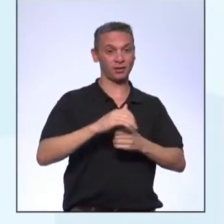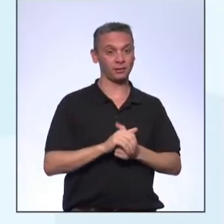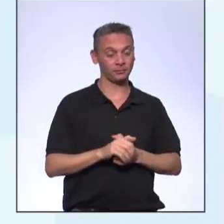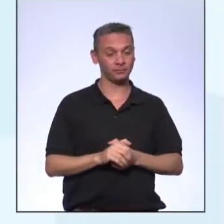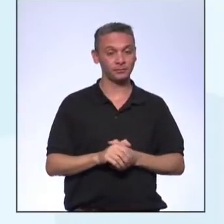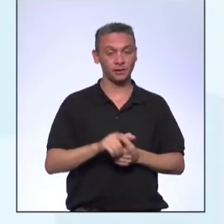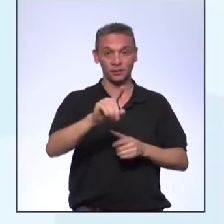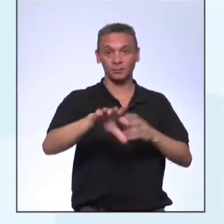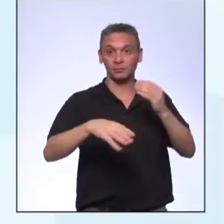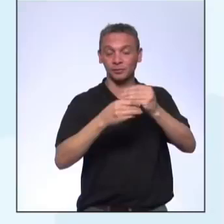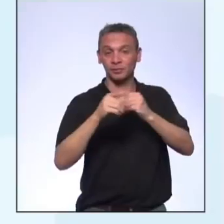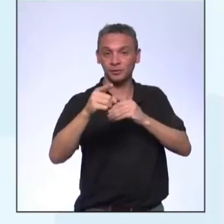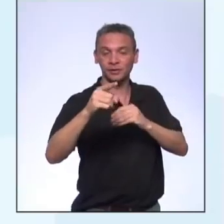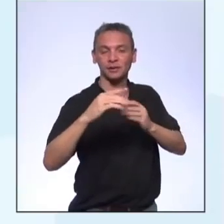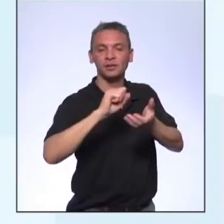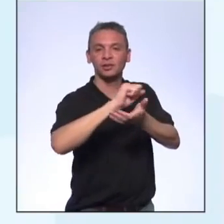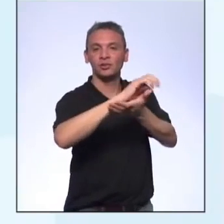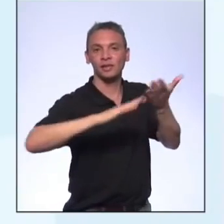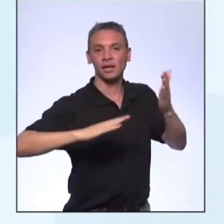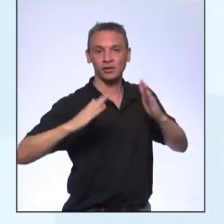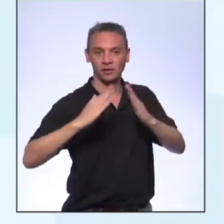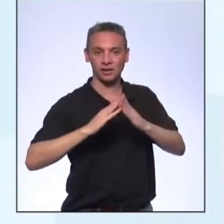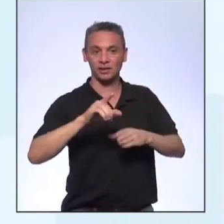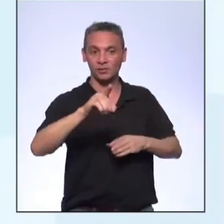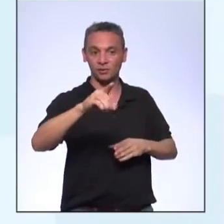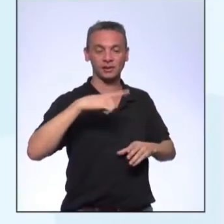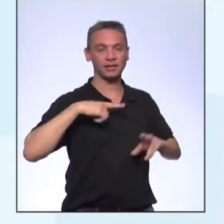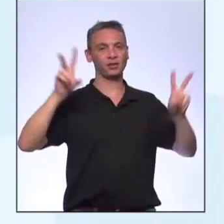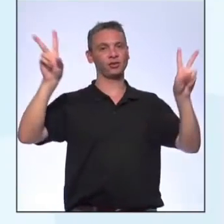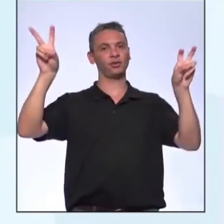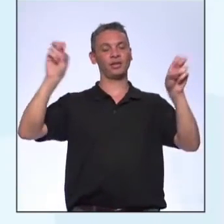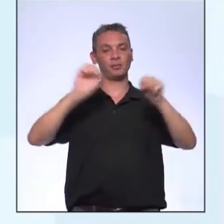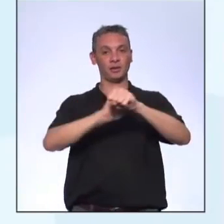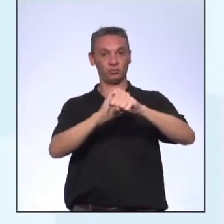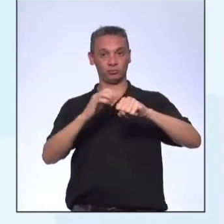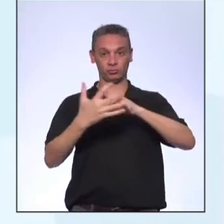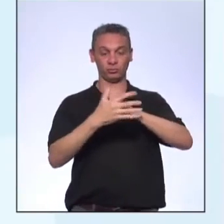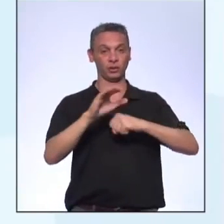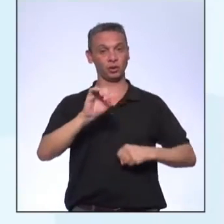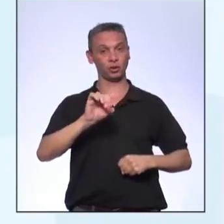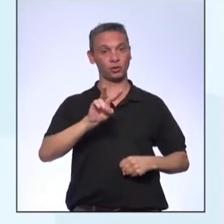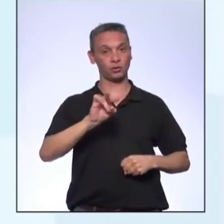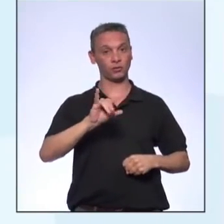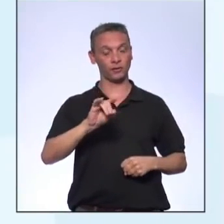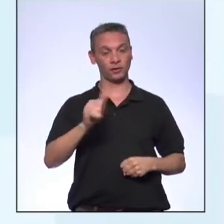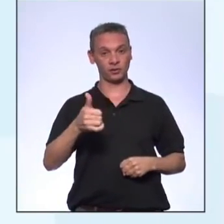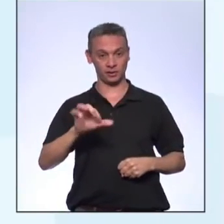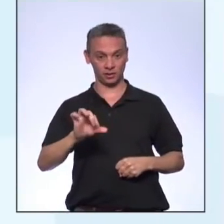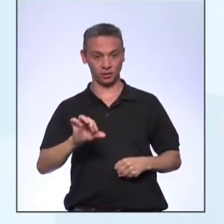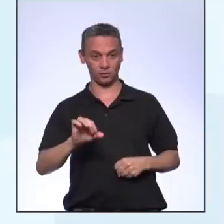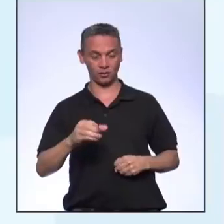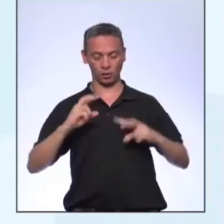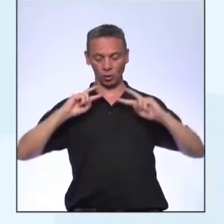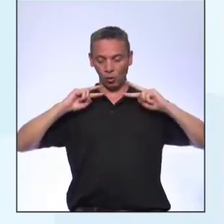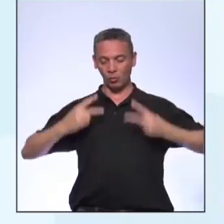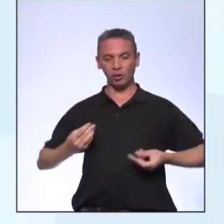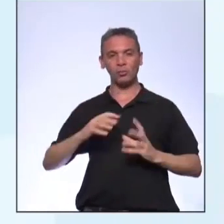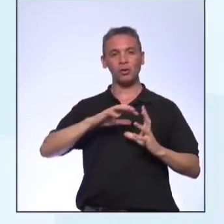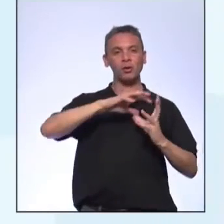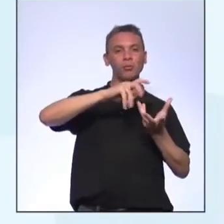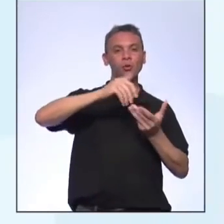O que eu preciso passar? Atividade complementar. Então vocês têm aí o tema Covid-19, comportamento humano, que mundo poderemos